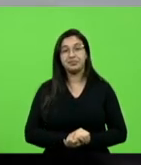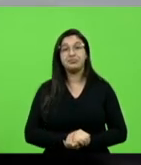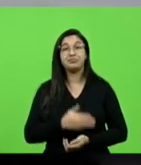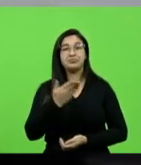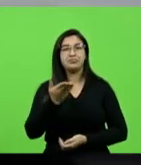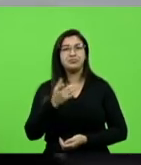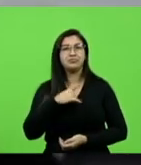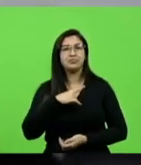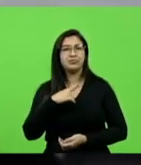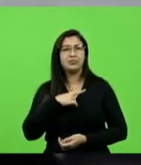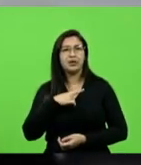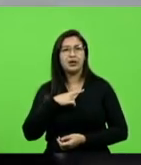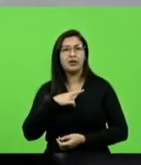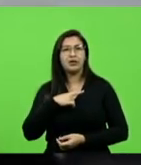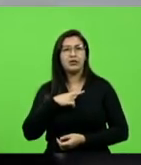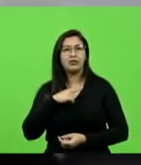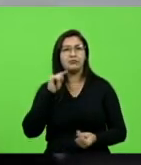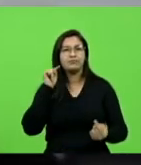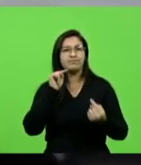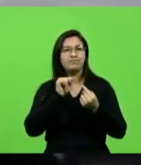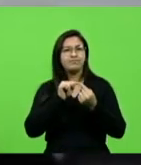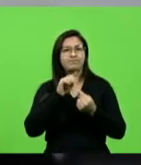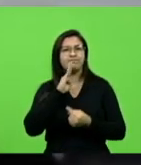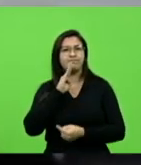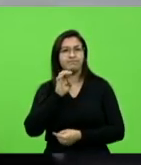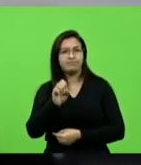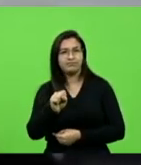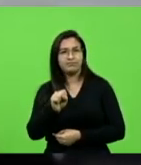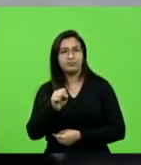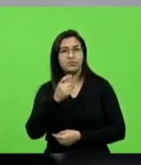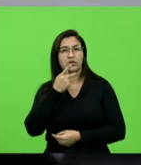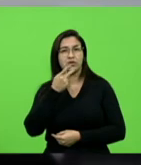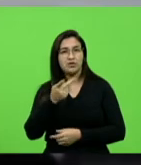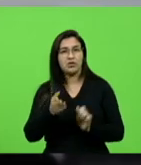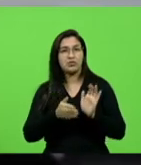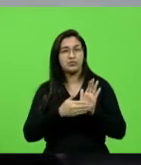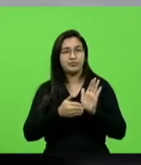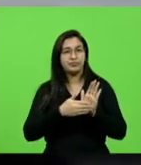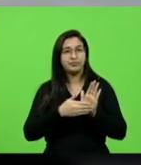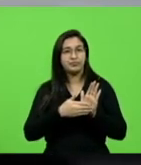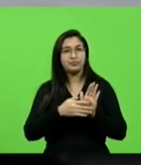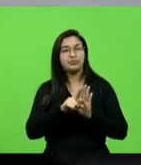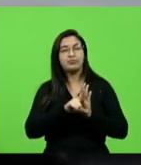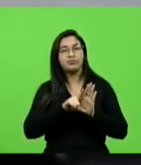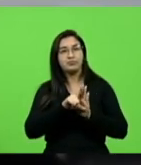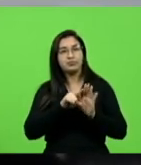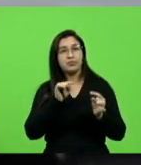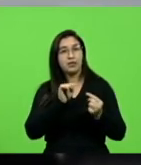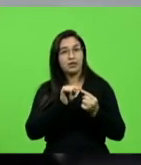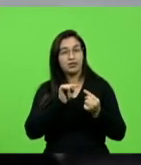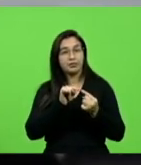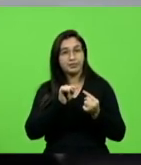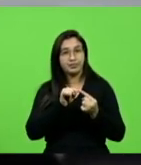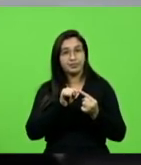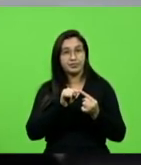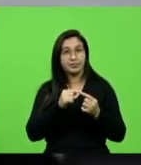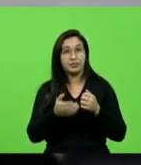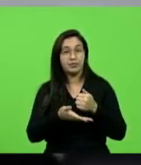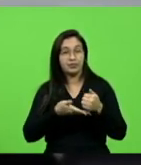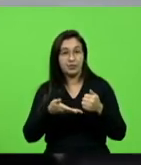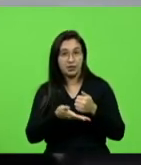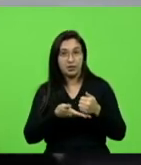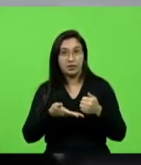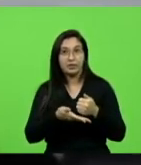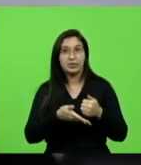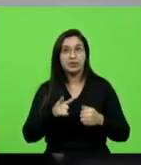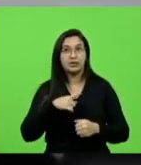luz encontrada pelo deputado Bruno Souza para sua propositura legislativa, com alicerce em